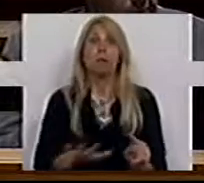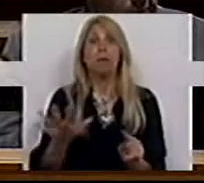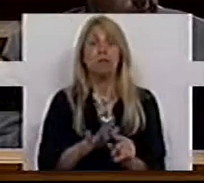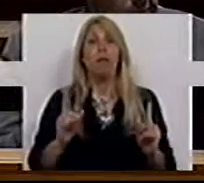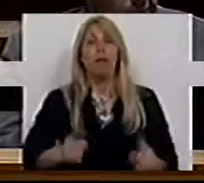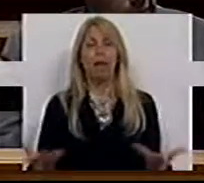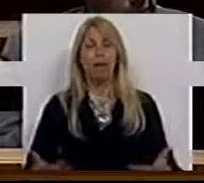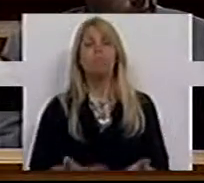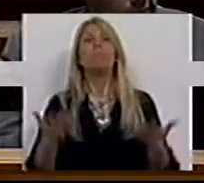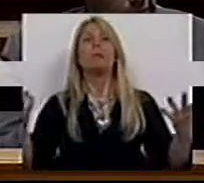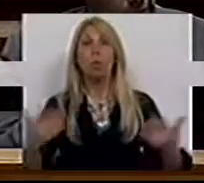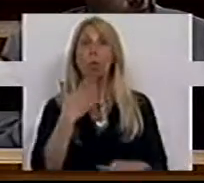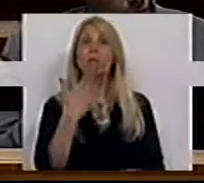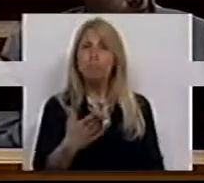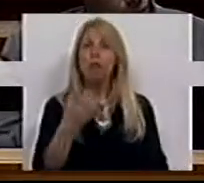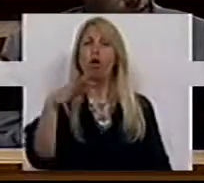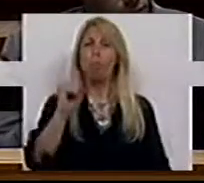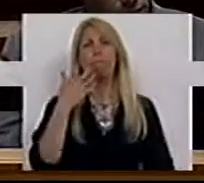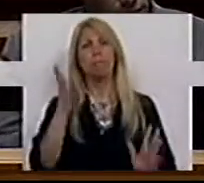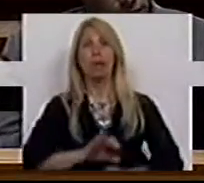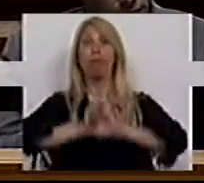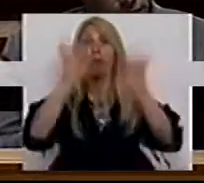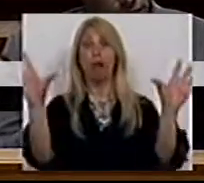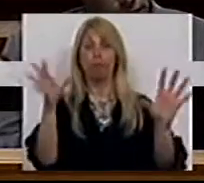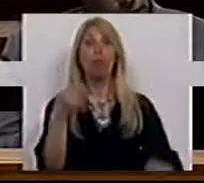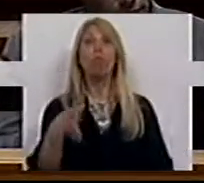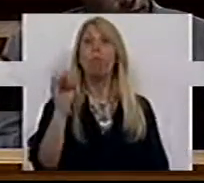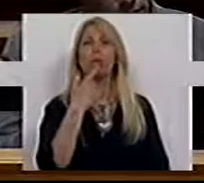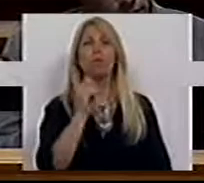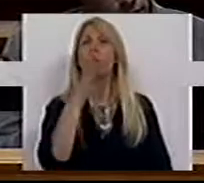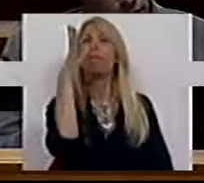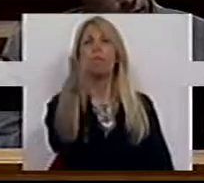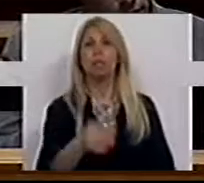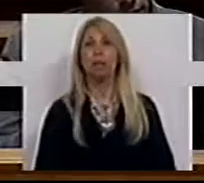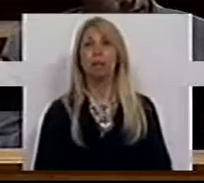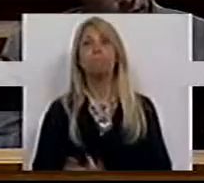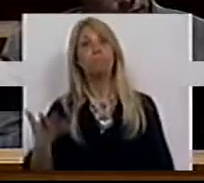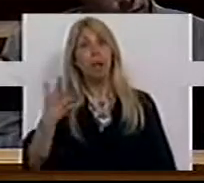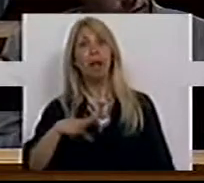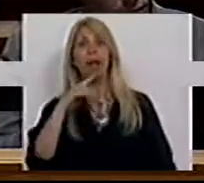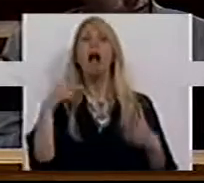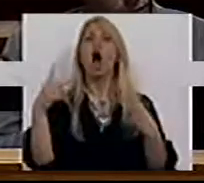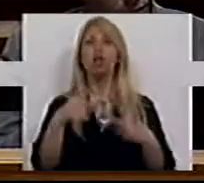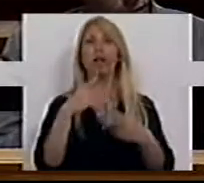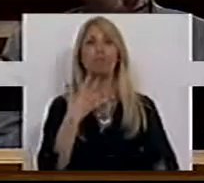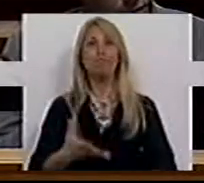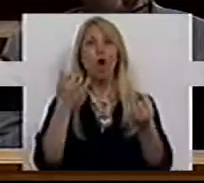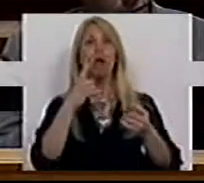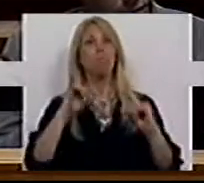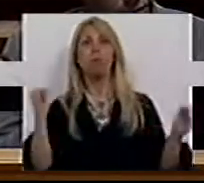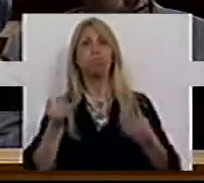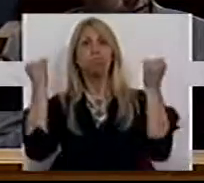que se pede aqui ao PS é clareza. O PS não pode dizer que quer austeridade, mas rejeita